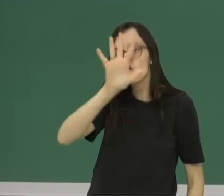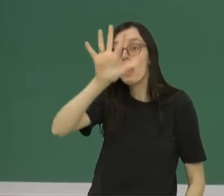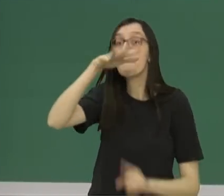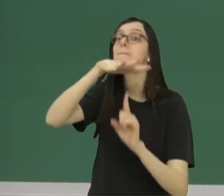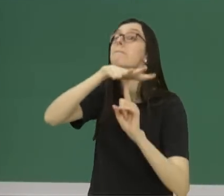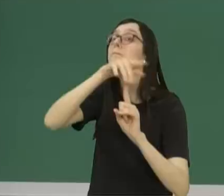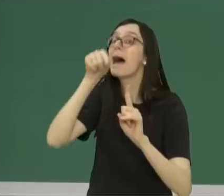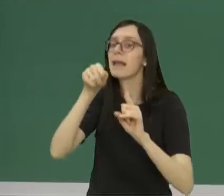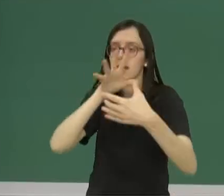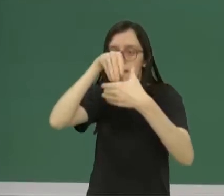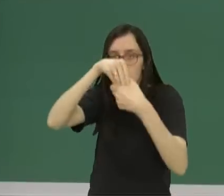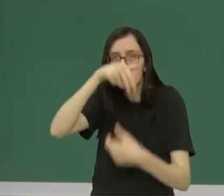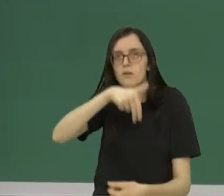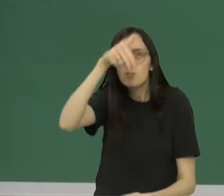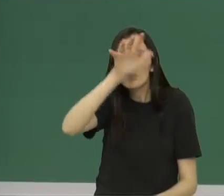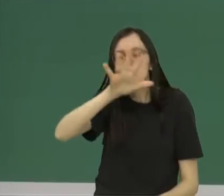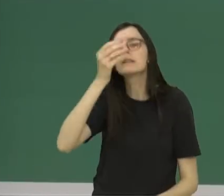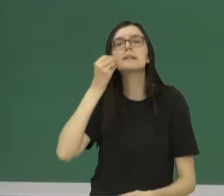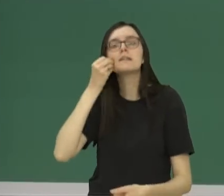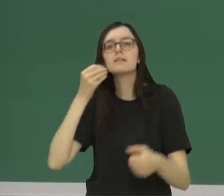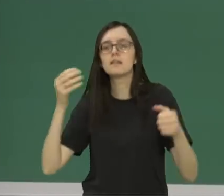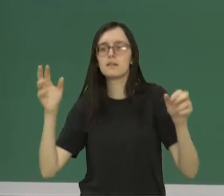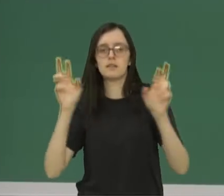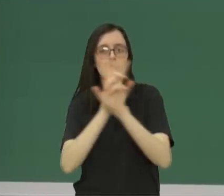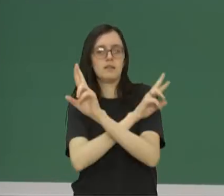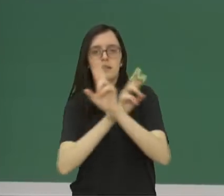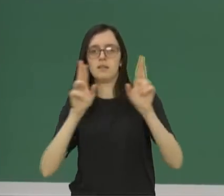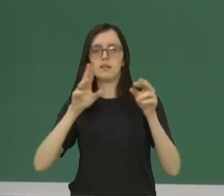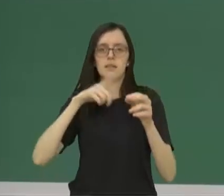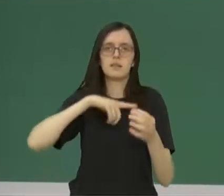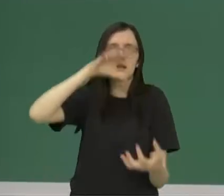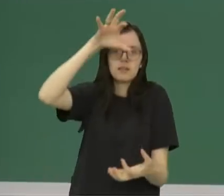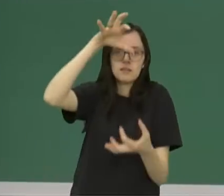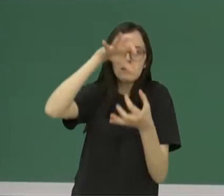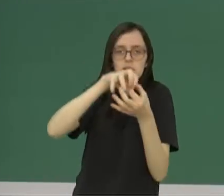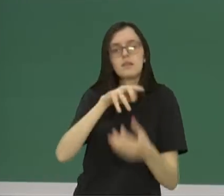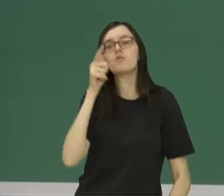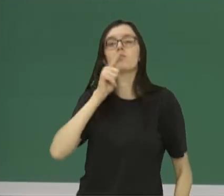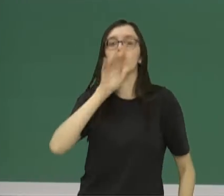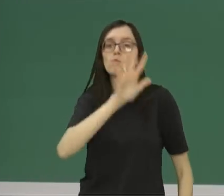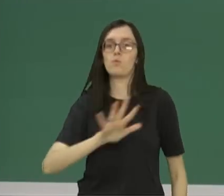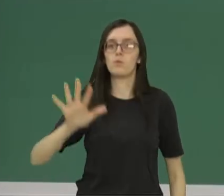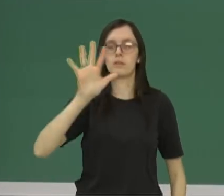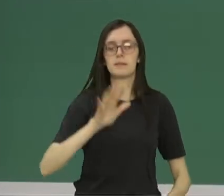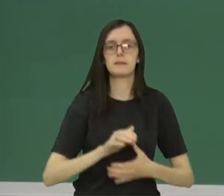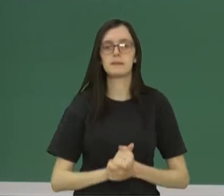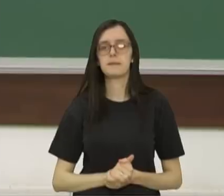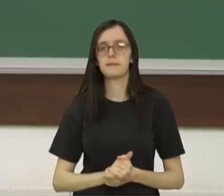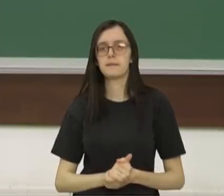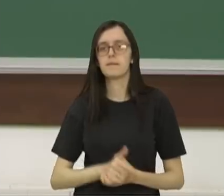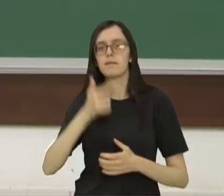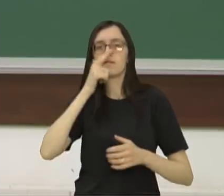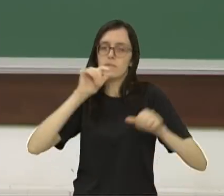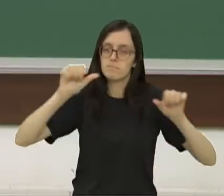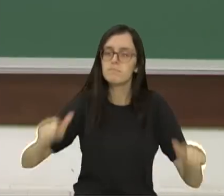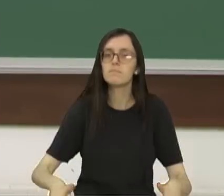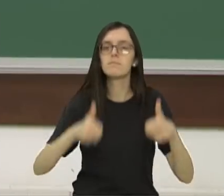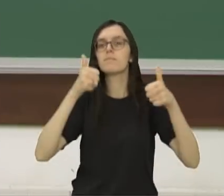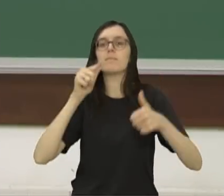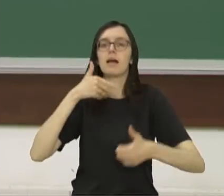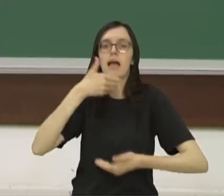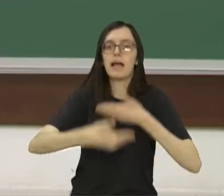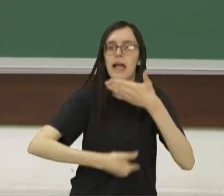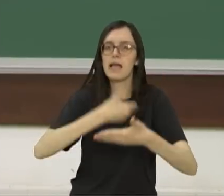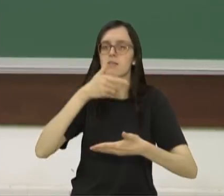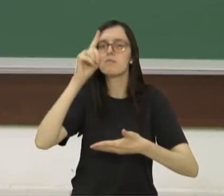quer melhorar a ligação entre os municípios daquela região, para melhor, assim, desenvolver